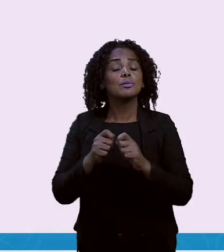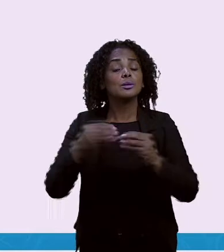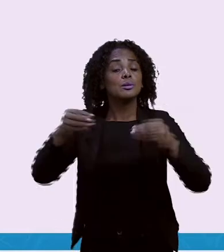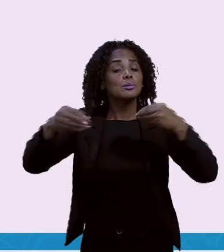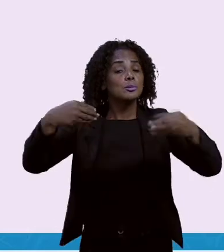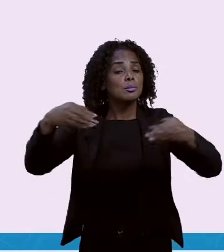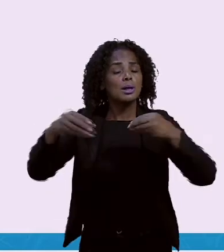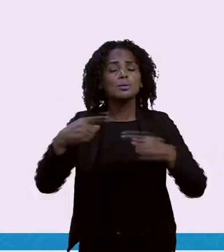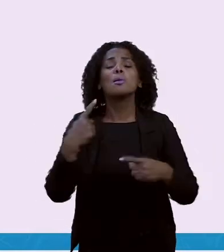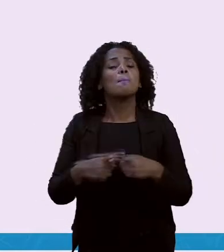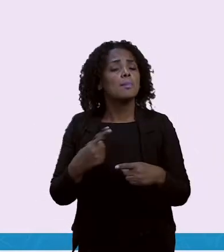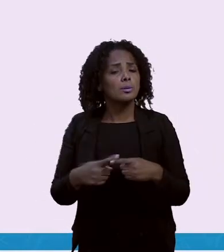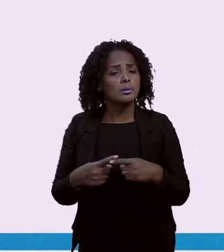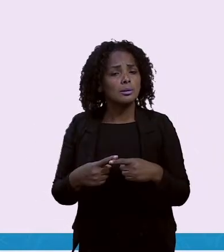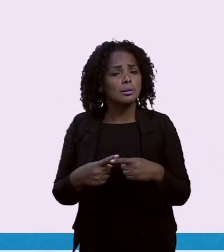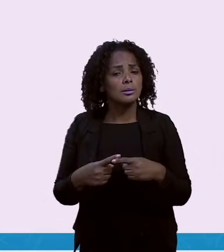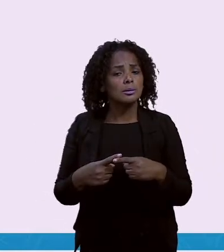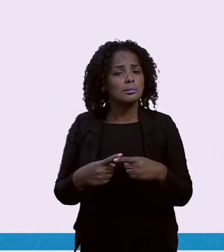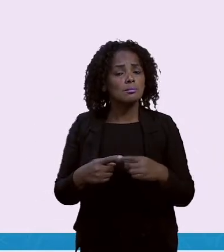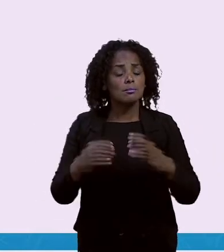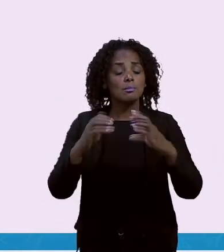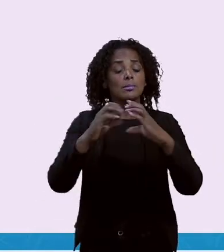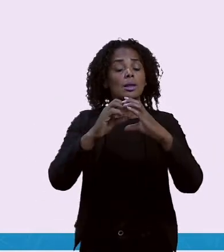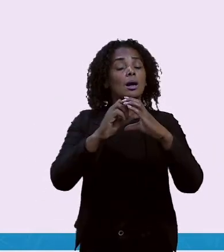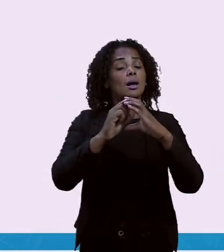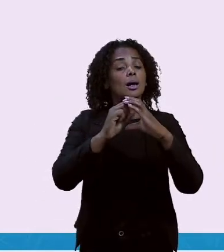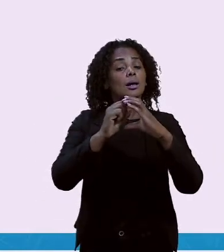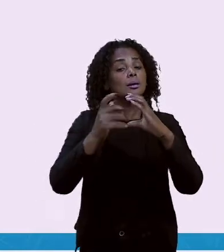ver aqui as características do